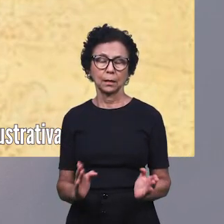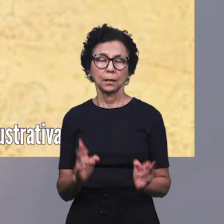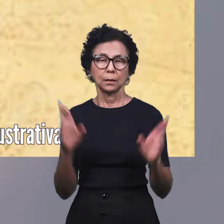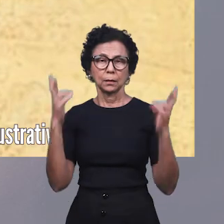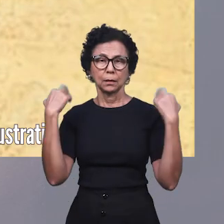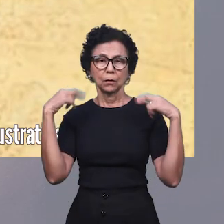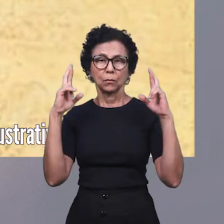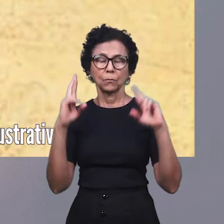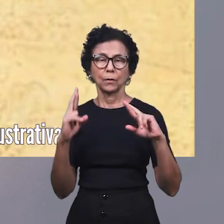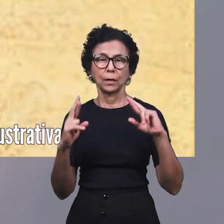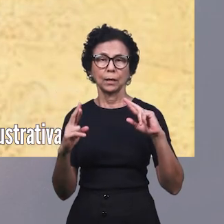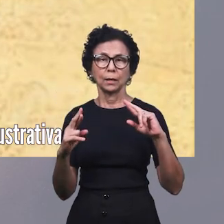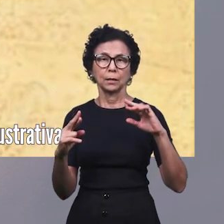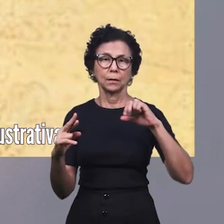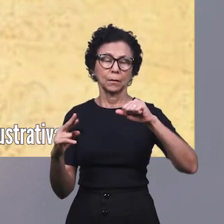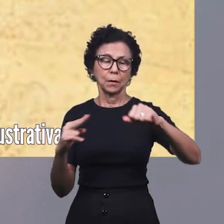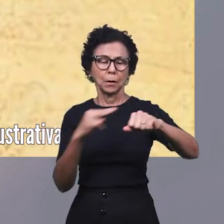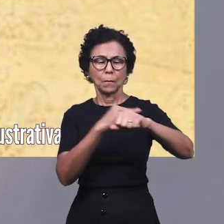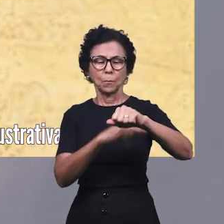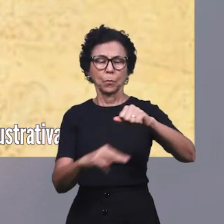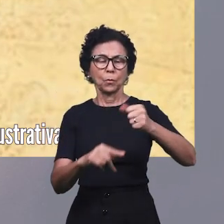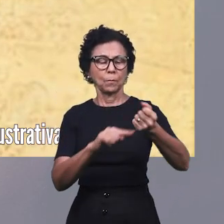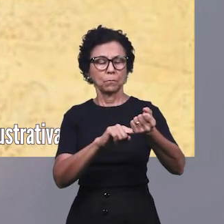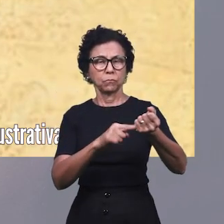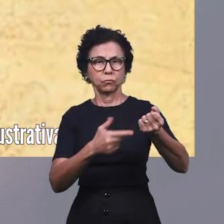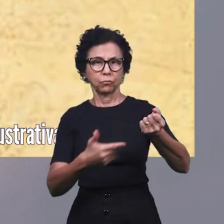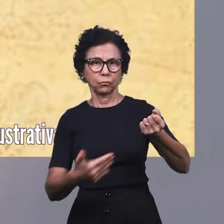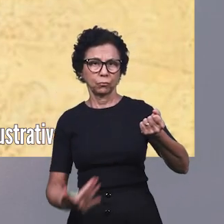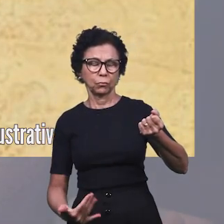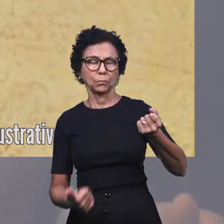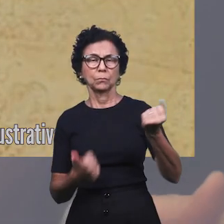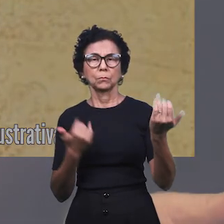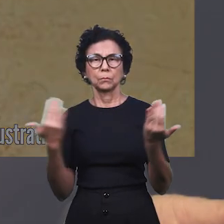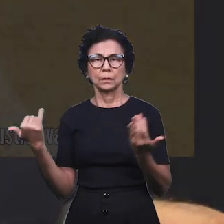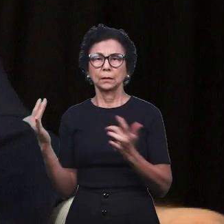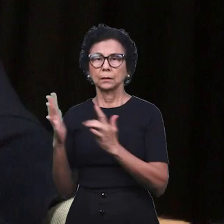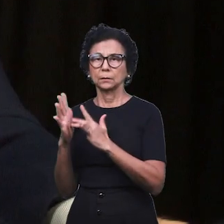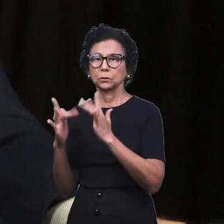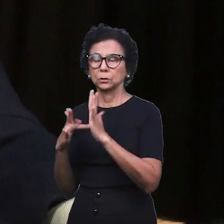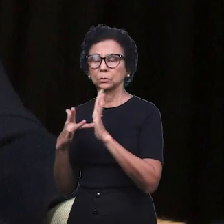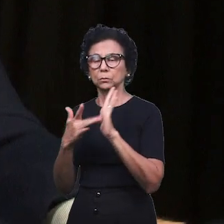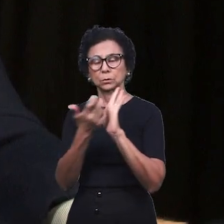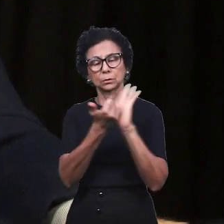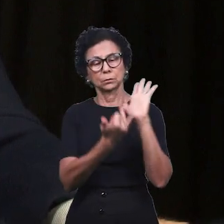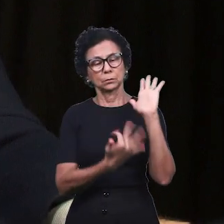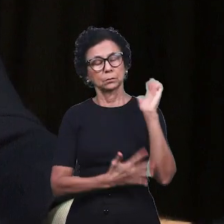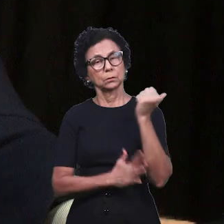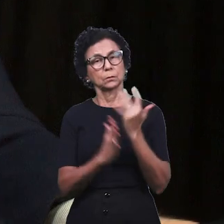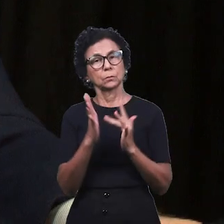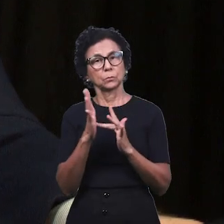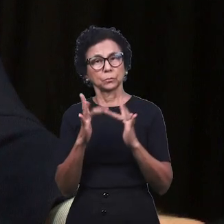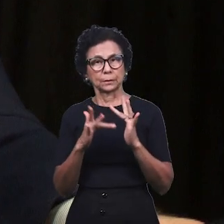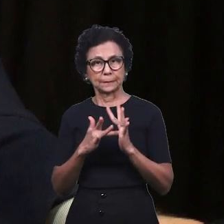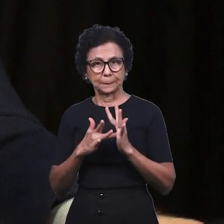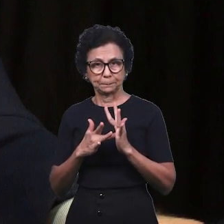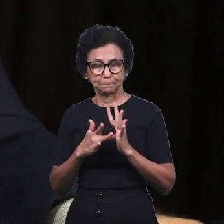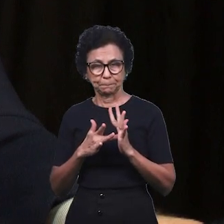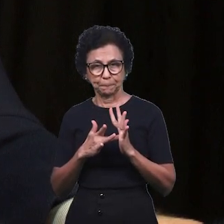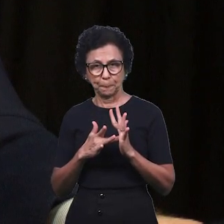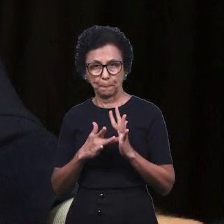do Espírito Santo. Então, o nosso culto ele é assim. Agora, o que temos